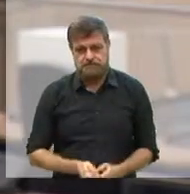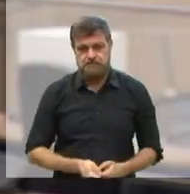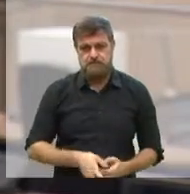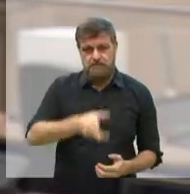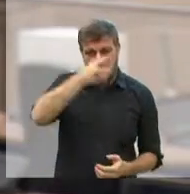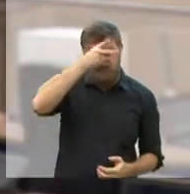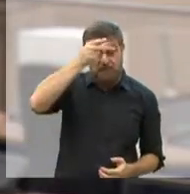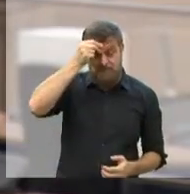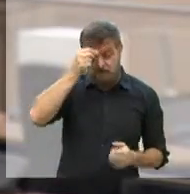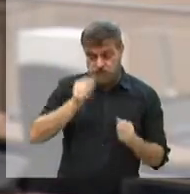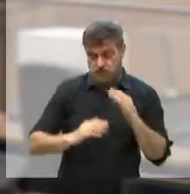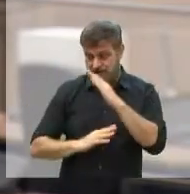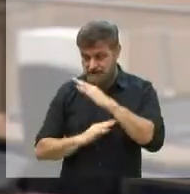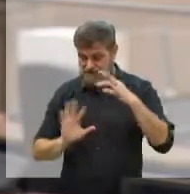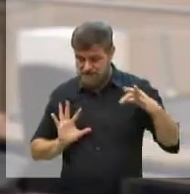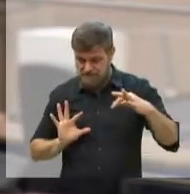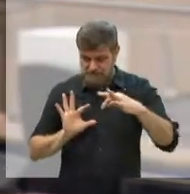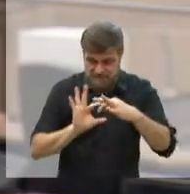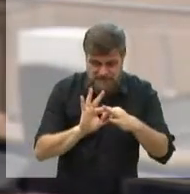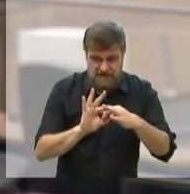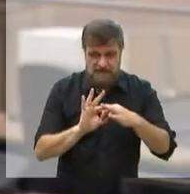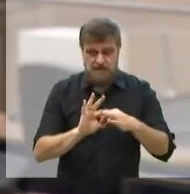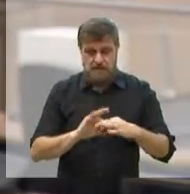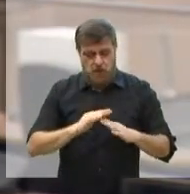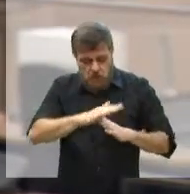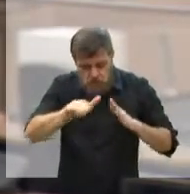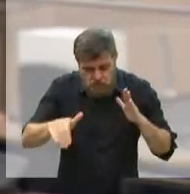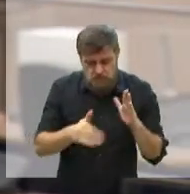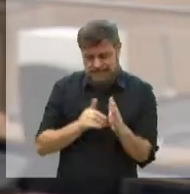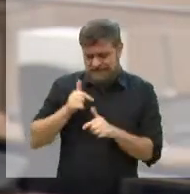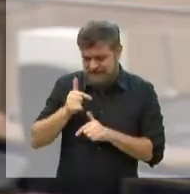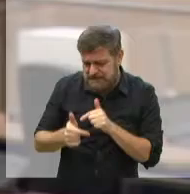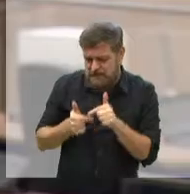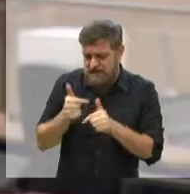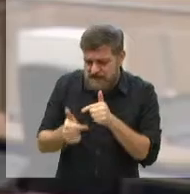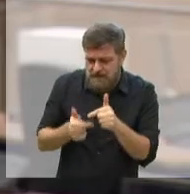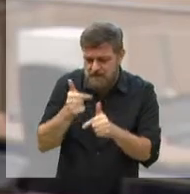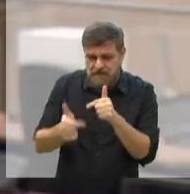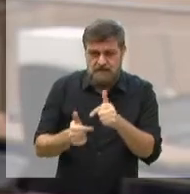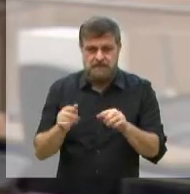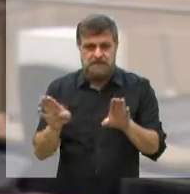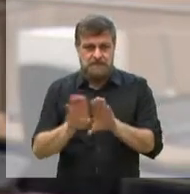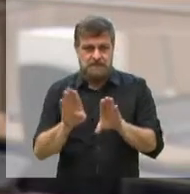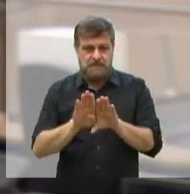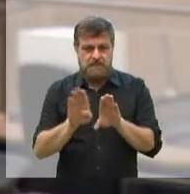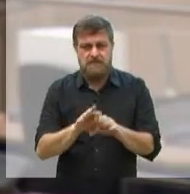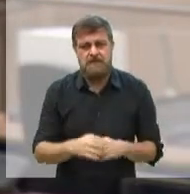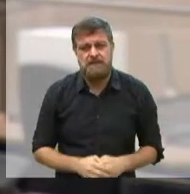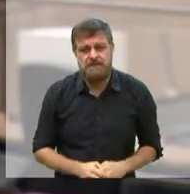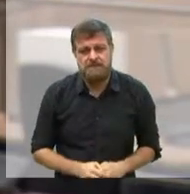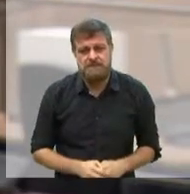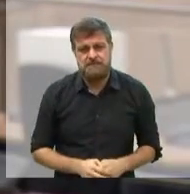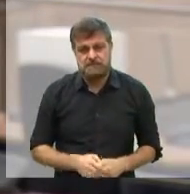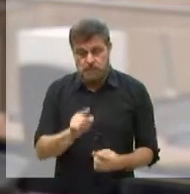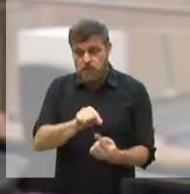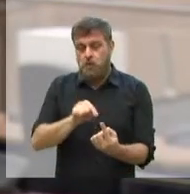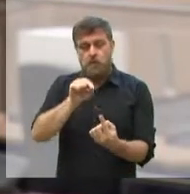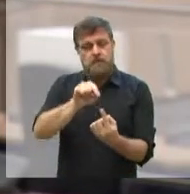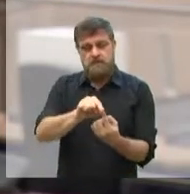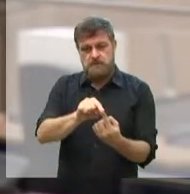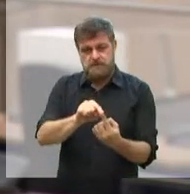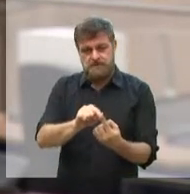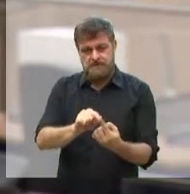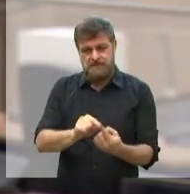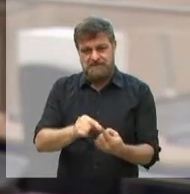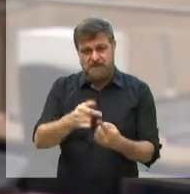governo, junto com a Câmara, junto com todos que vêm trabalhando muito, com outras, tem o objetivo de